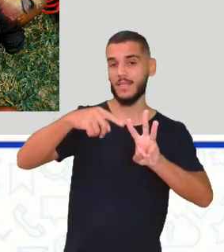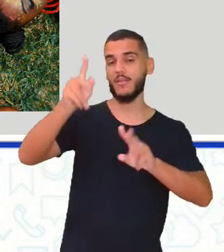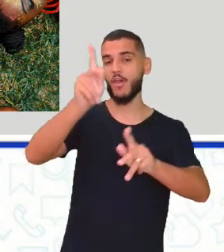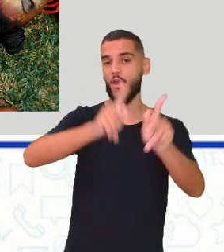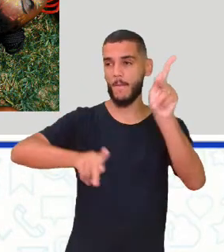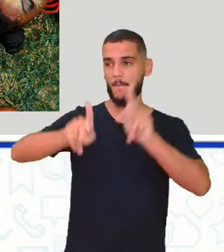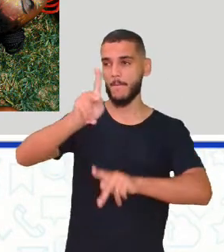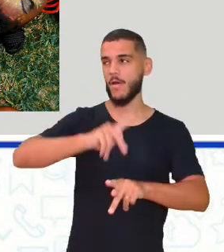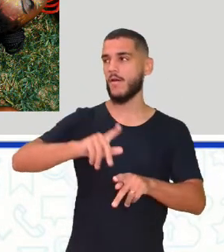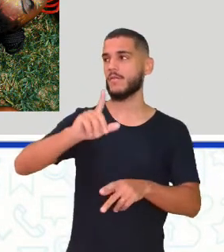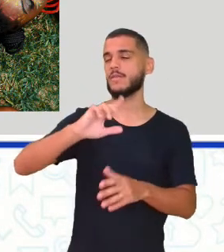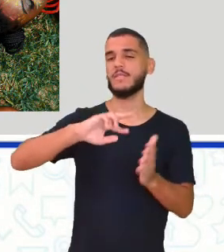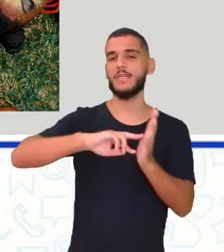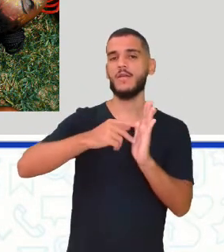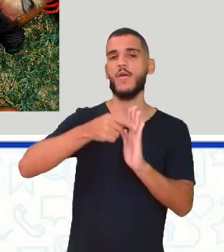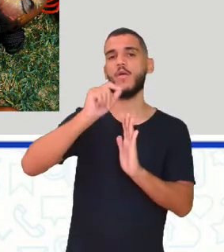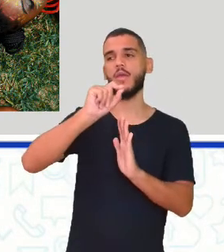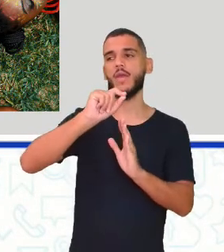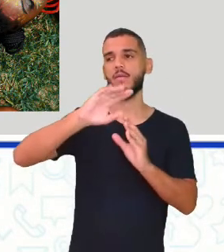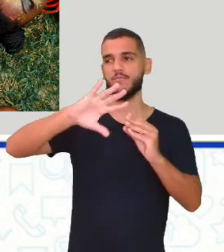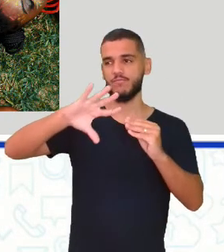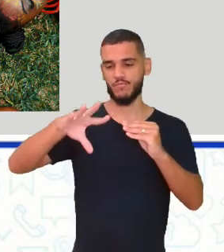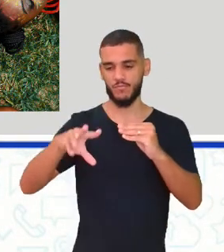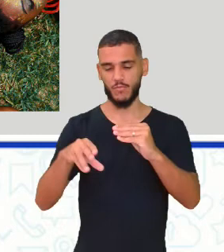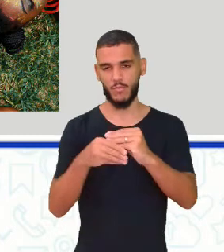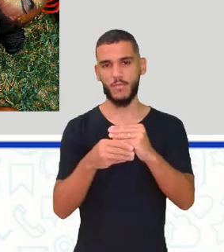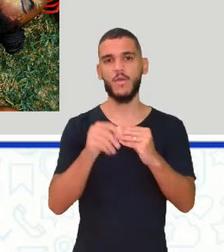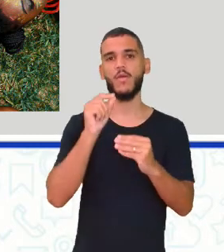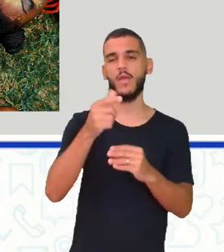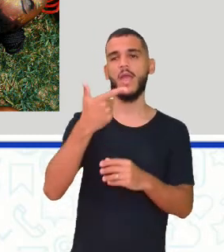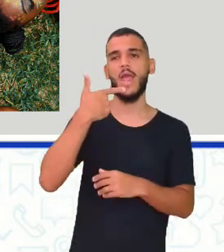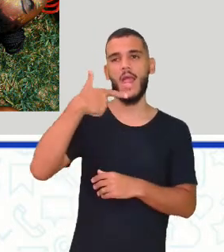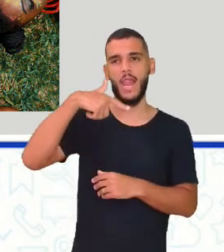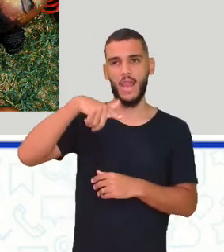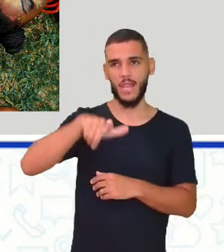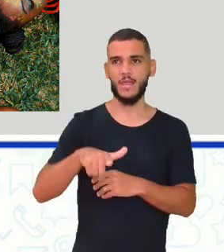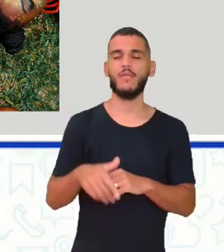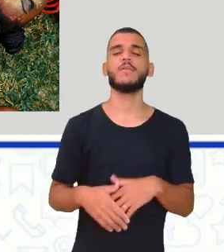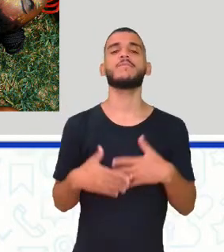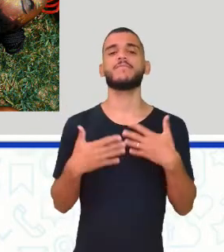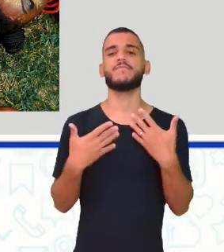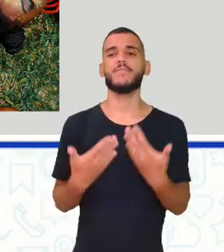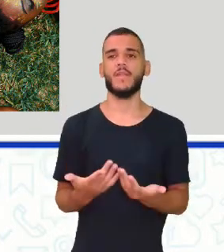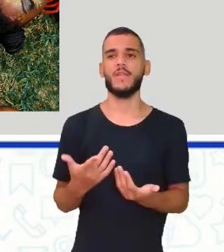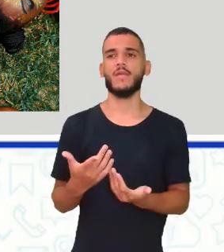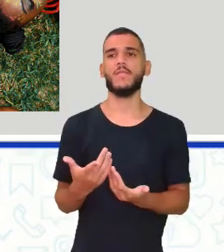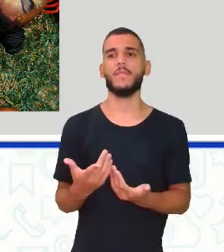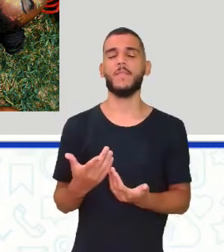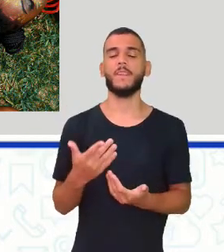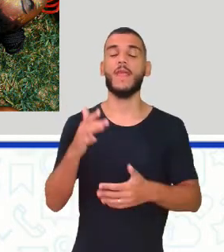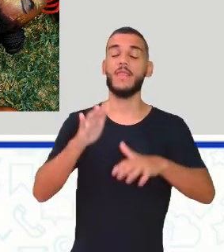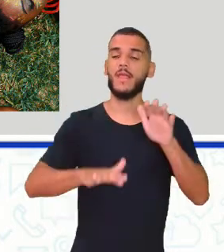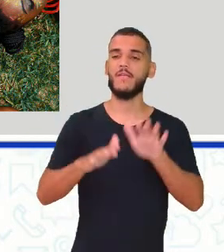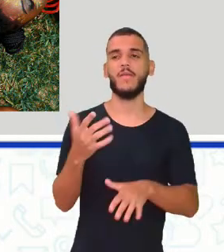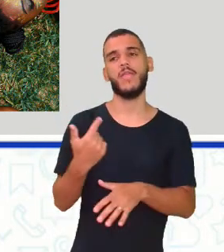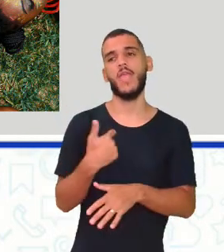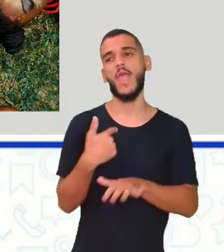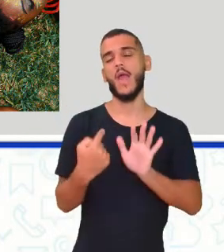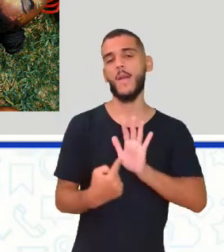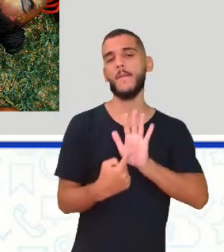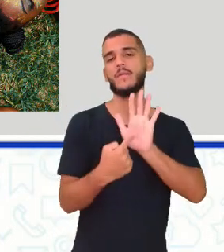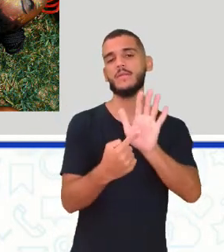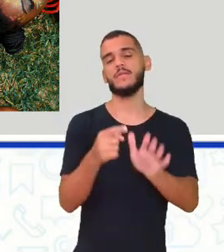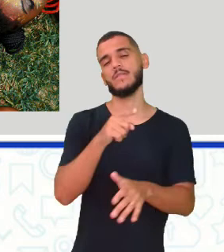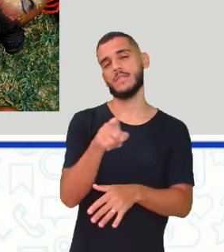a composição da nossa língua, e eu pensei em trazer para vocês. Talvez eu esteja apresentando, talvez